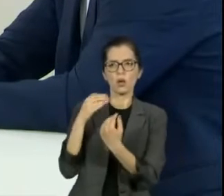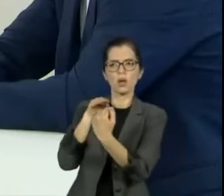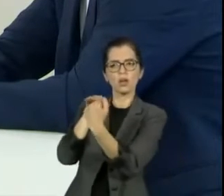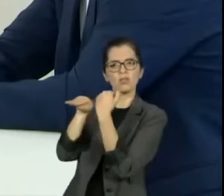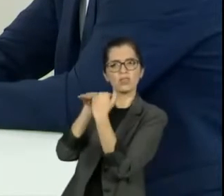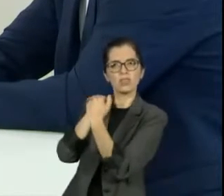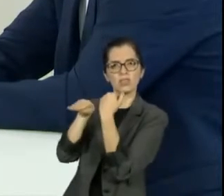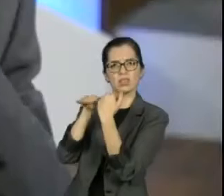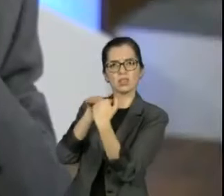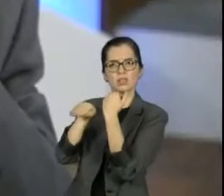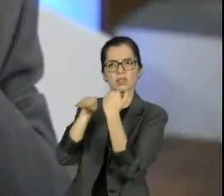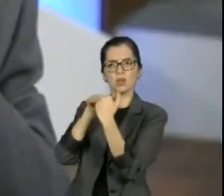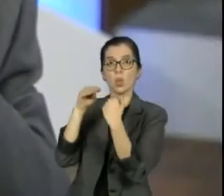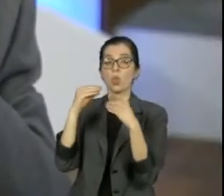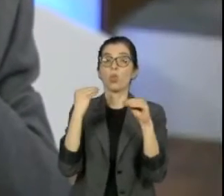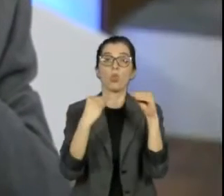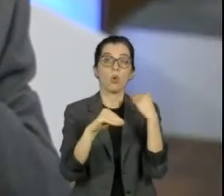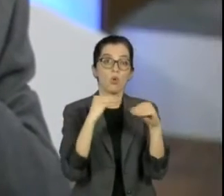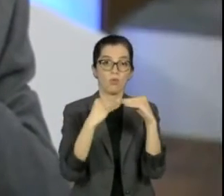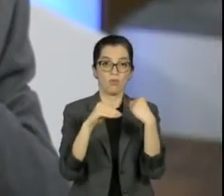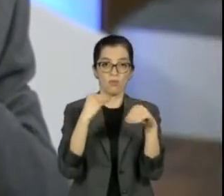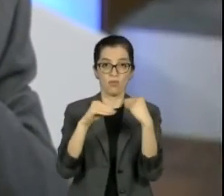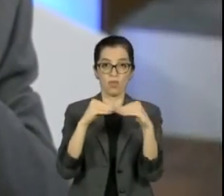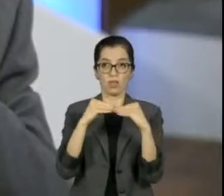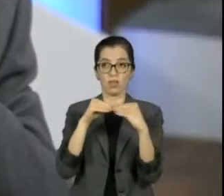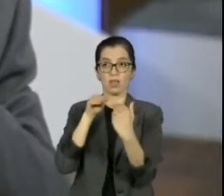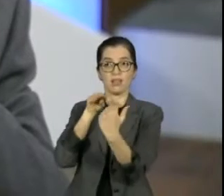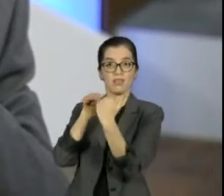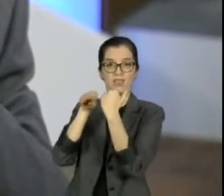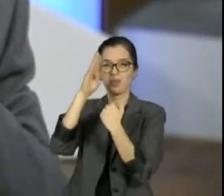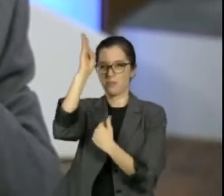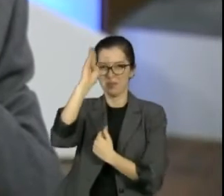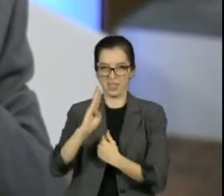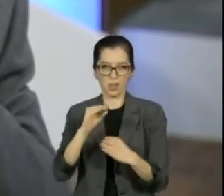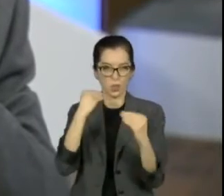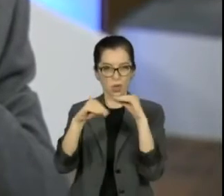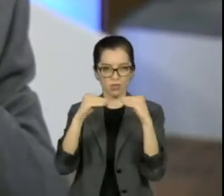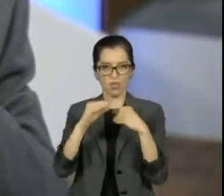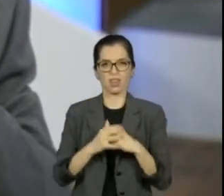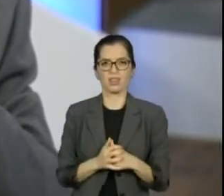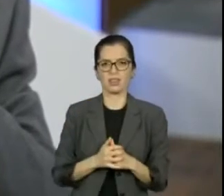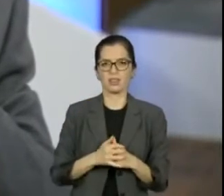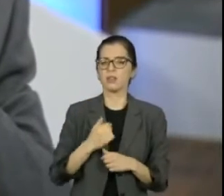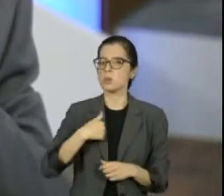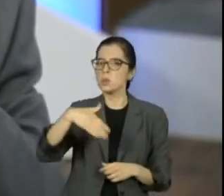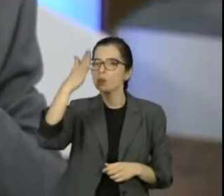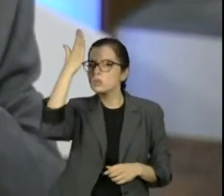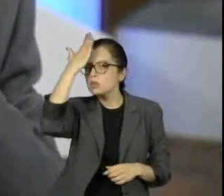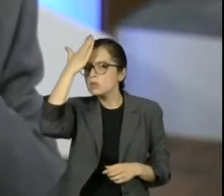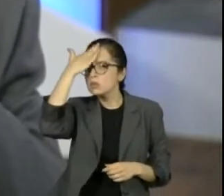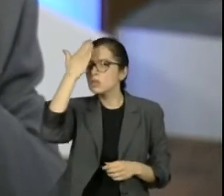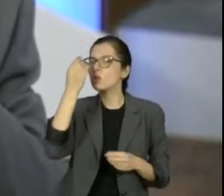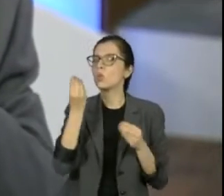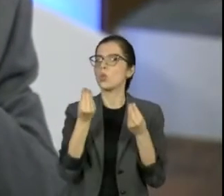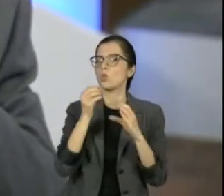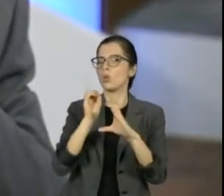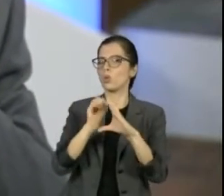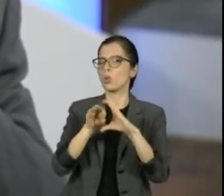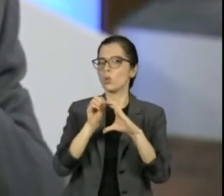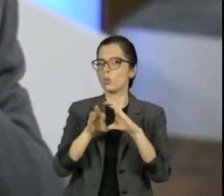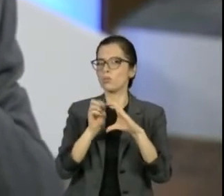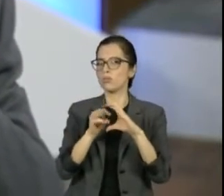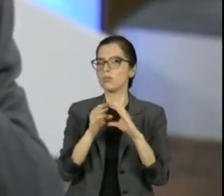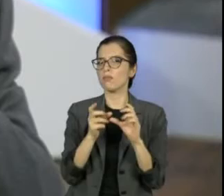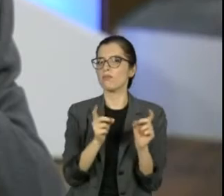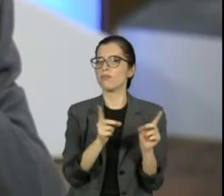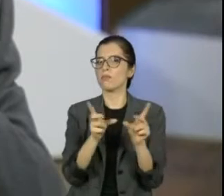bombando. Ele virou para mim e disse, sabe qual é o único produto que a Globo está vendido até o fim do ano? Eu vi a Avenida Brasil, né?